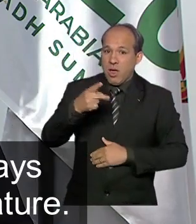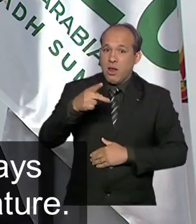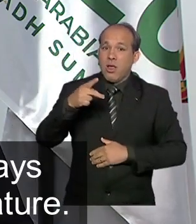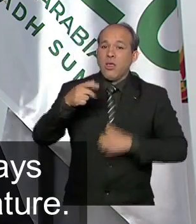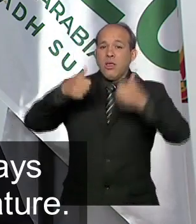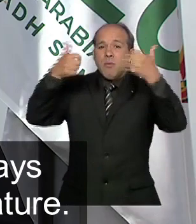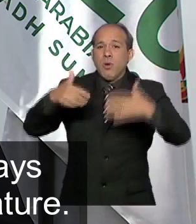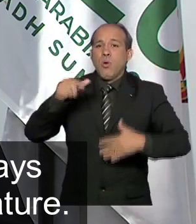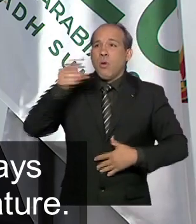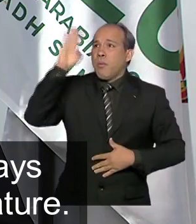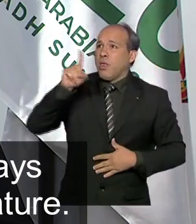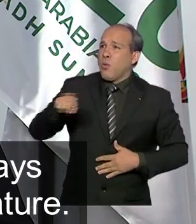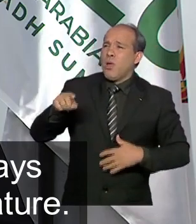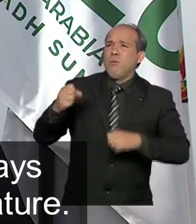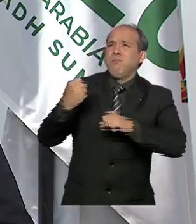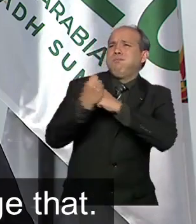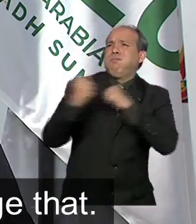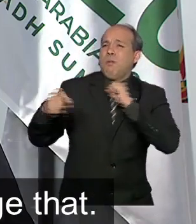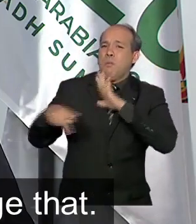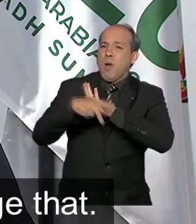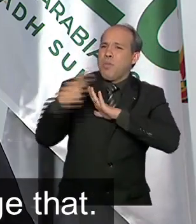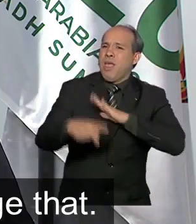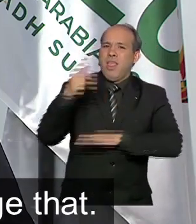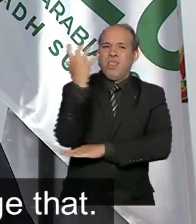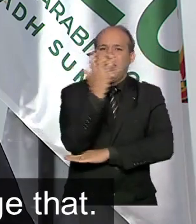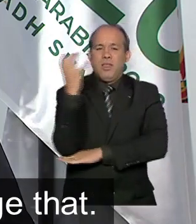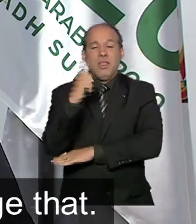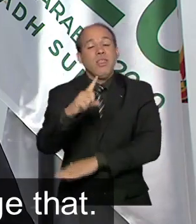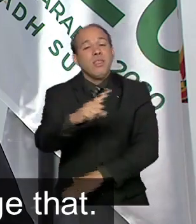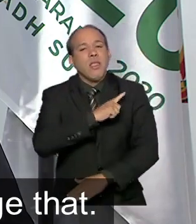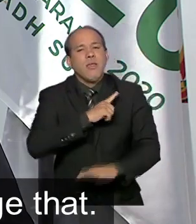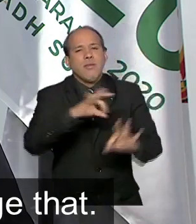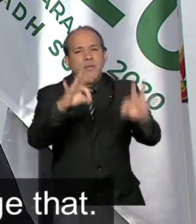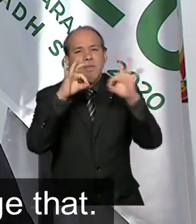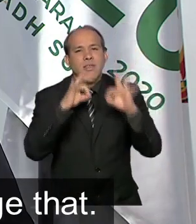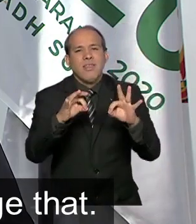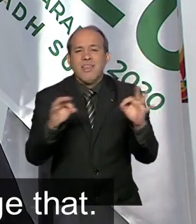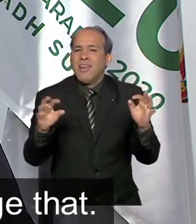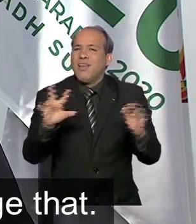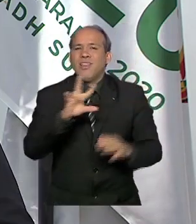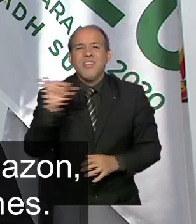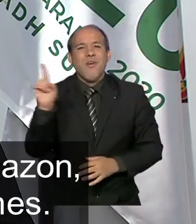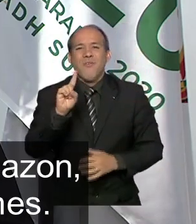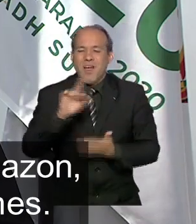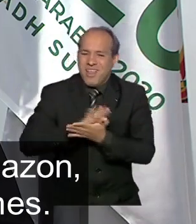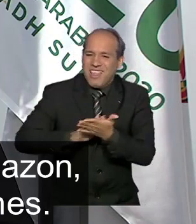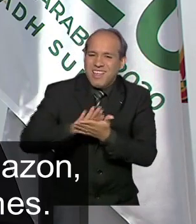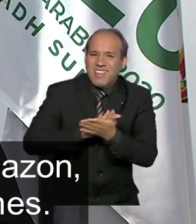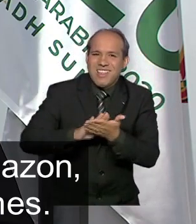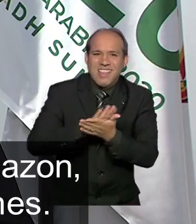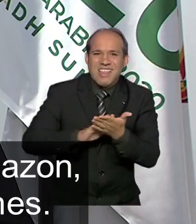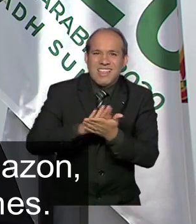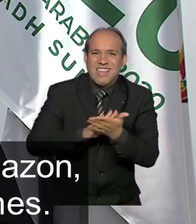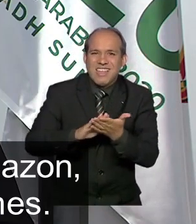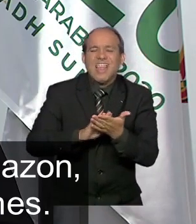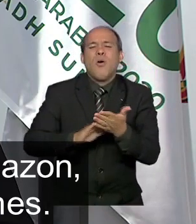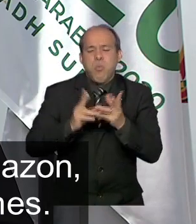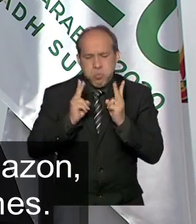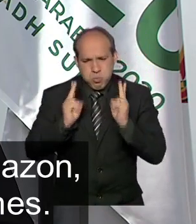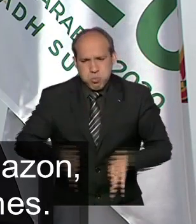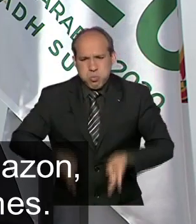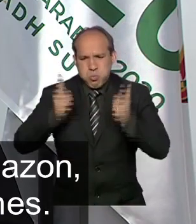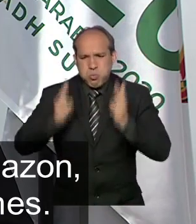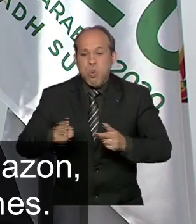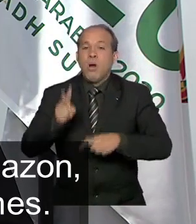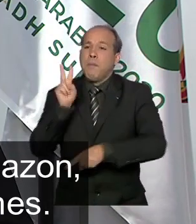Brasil é Gigante pela própria natureza estejam certos de que nada mudará isso vamos continuar protegendo